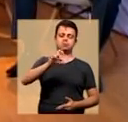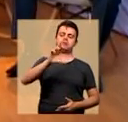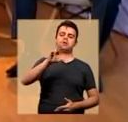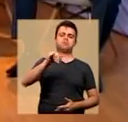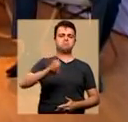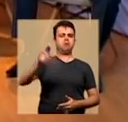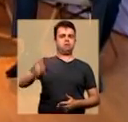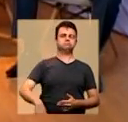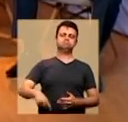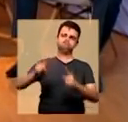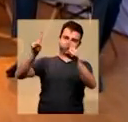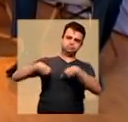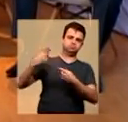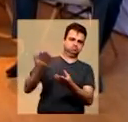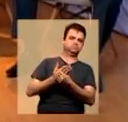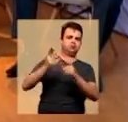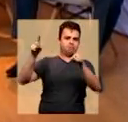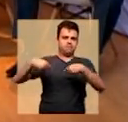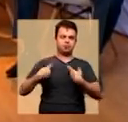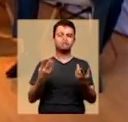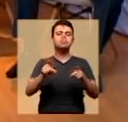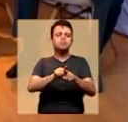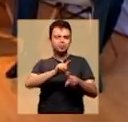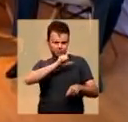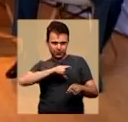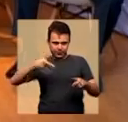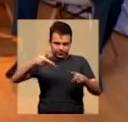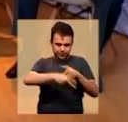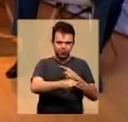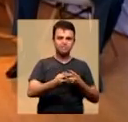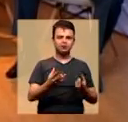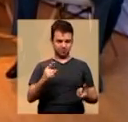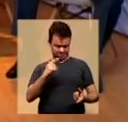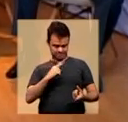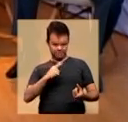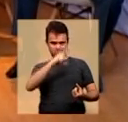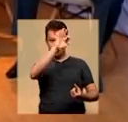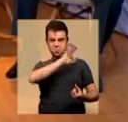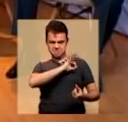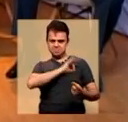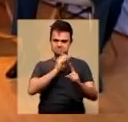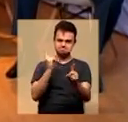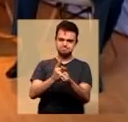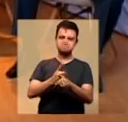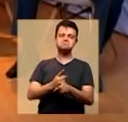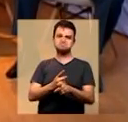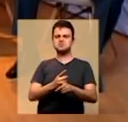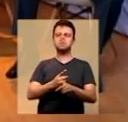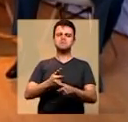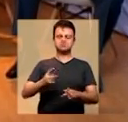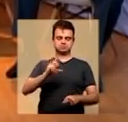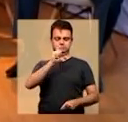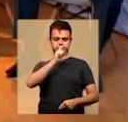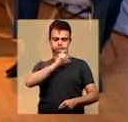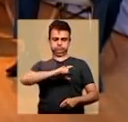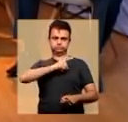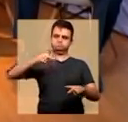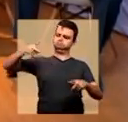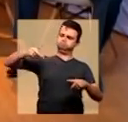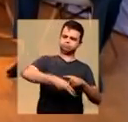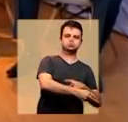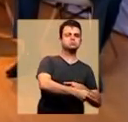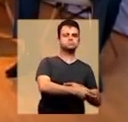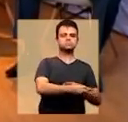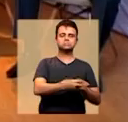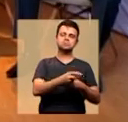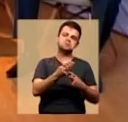Aquela sanção administrativa da suspensão da carteira, que acontece lá na polícia, o delegado de polícia já suspende a